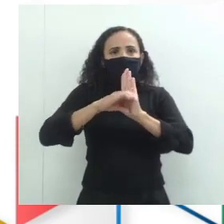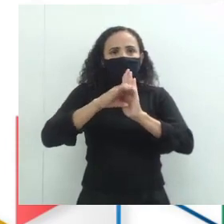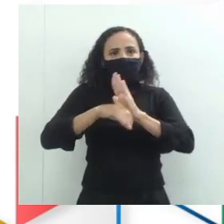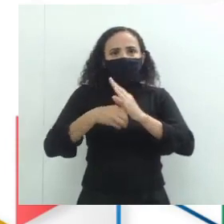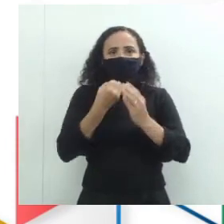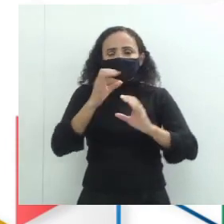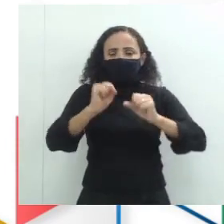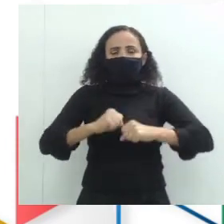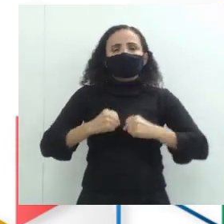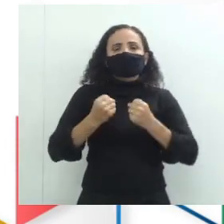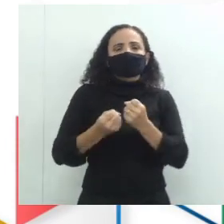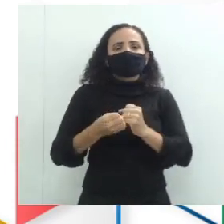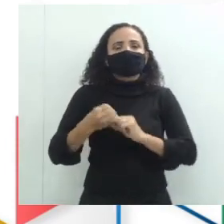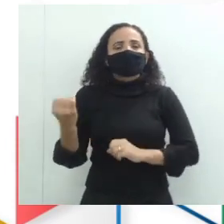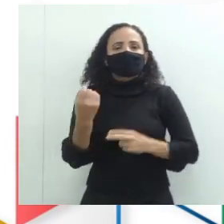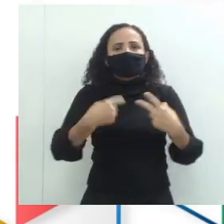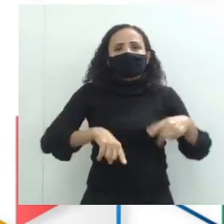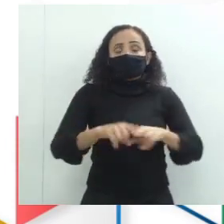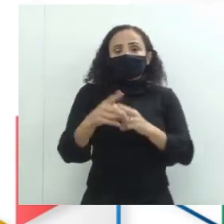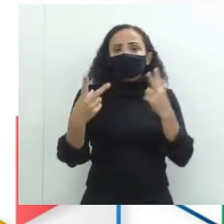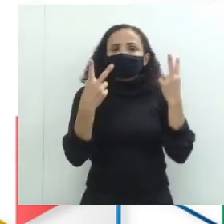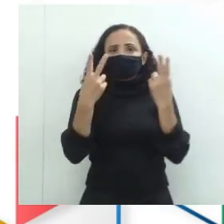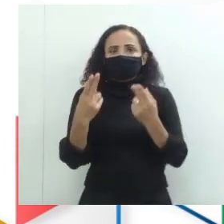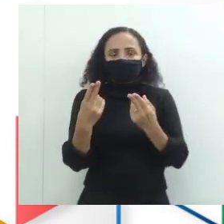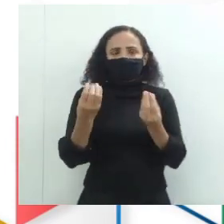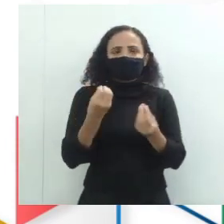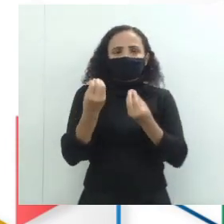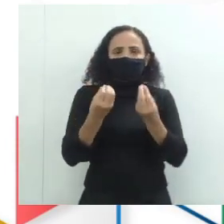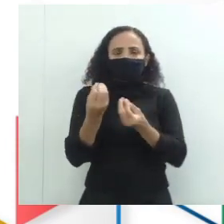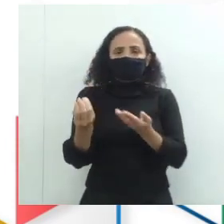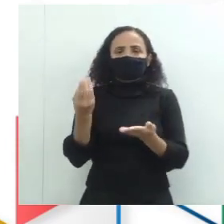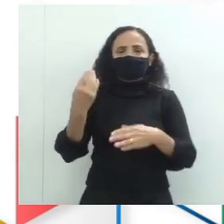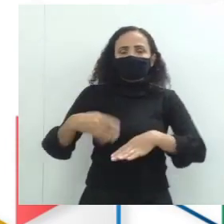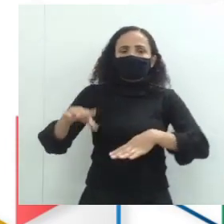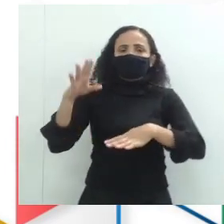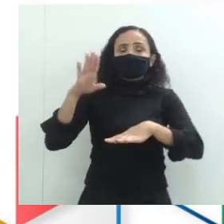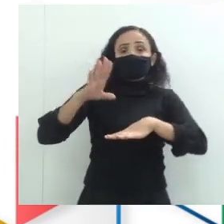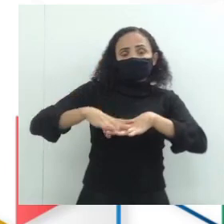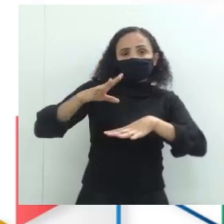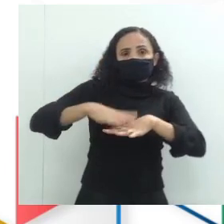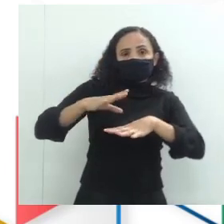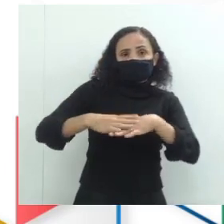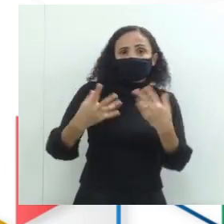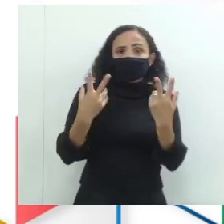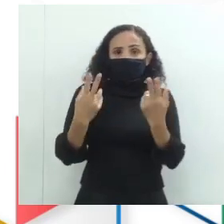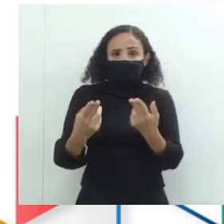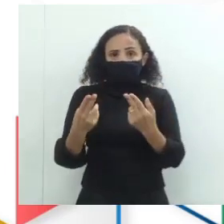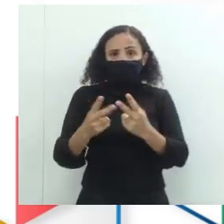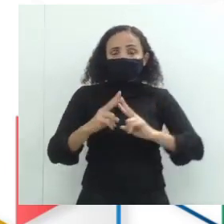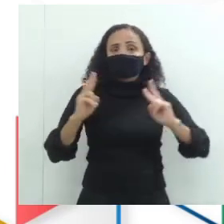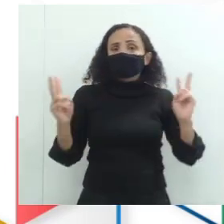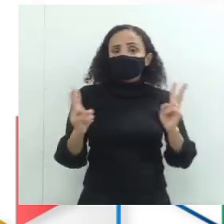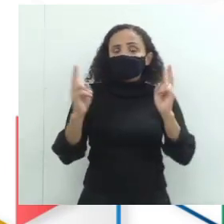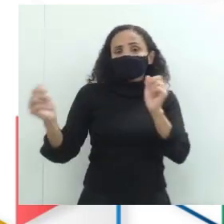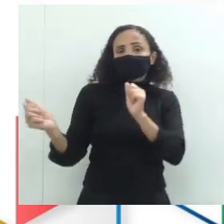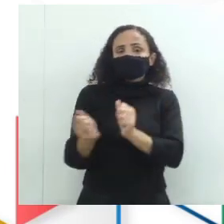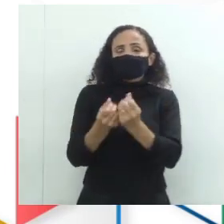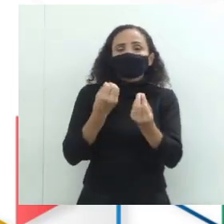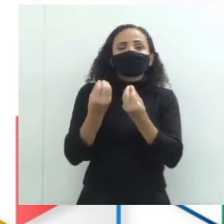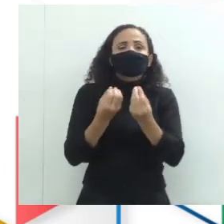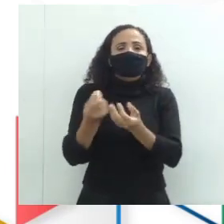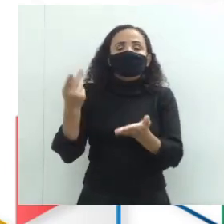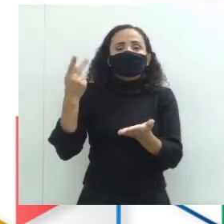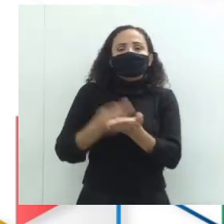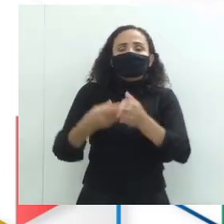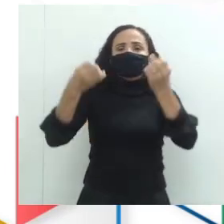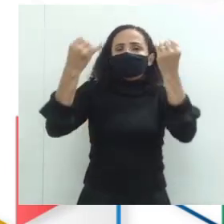demais. É a igualdade de duas expressões matemáticas que se verifica para determinados valores das variáveis. Agora eu vou